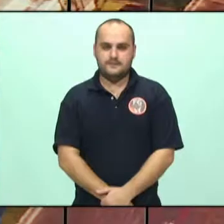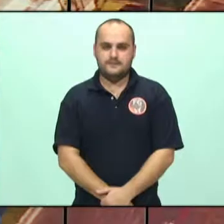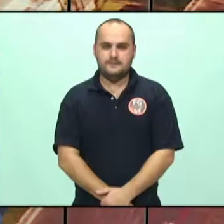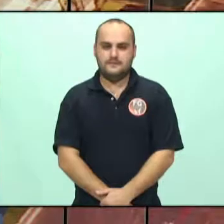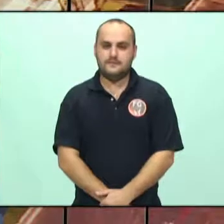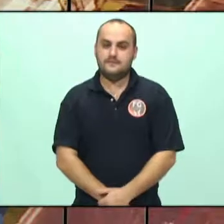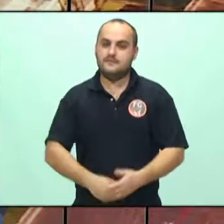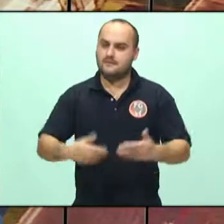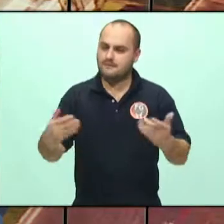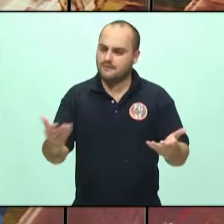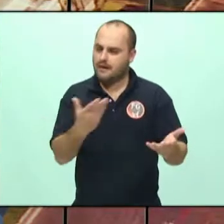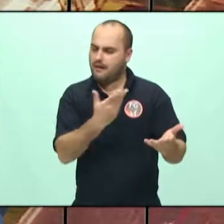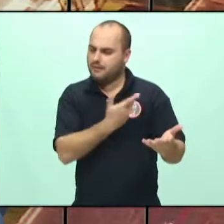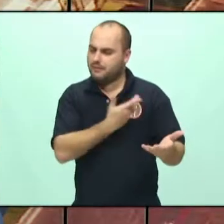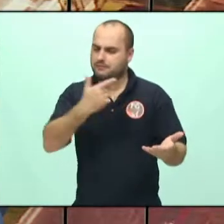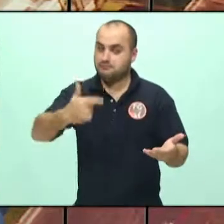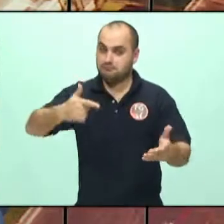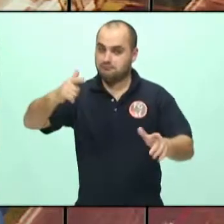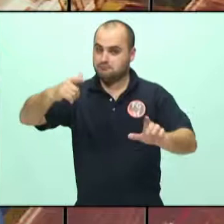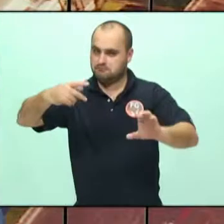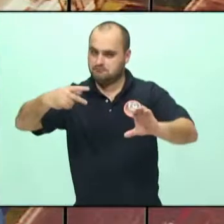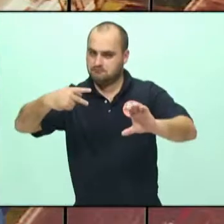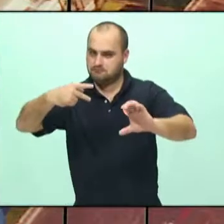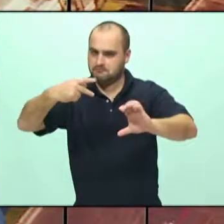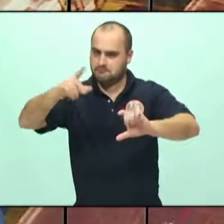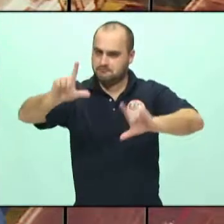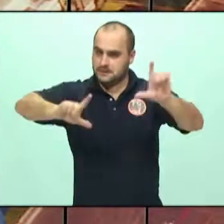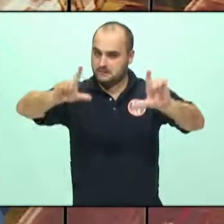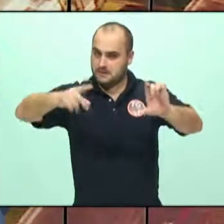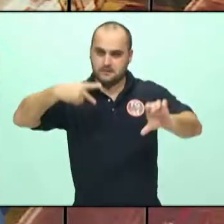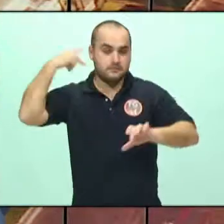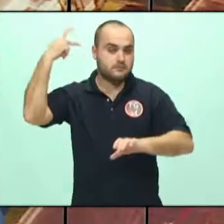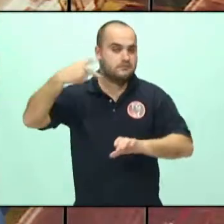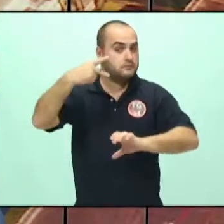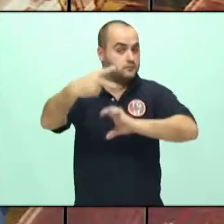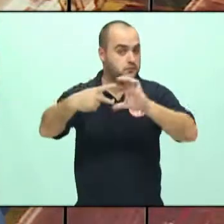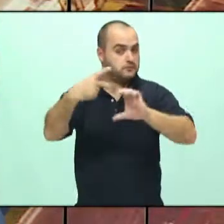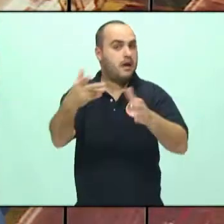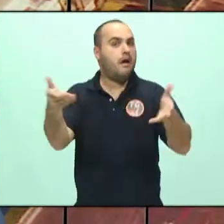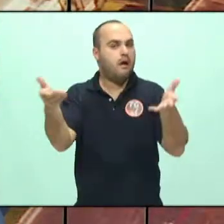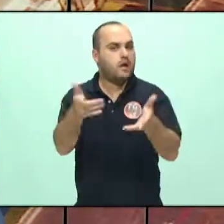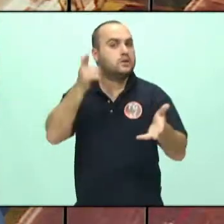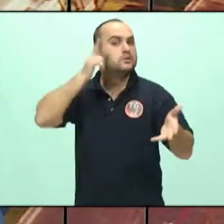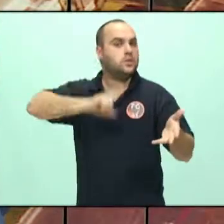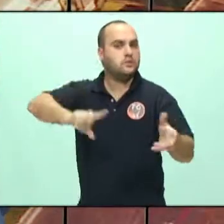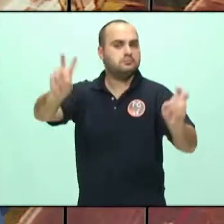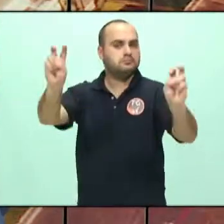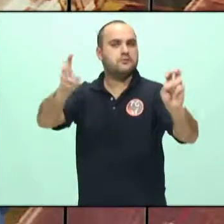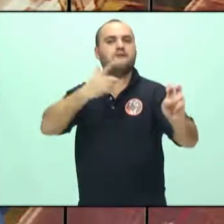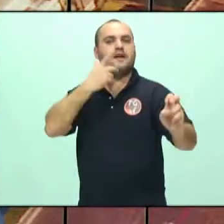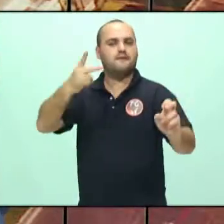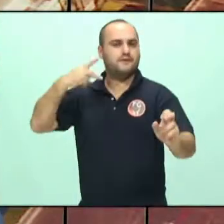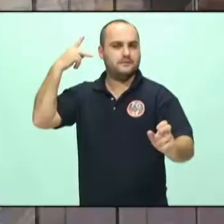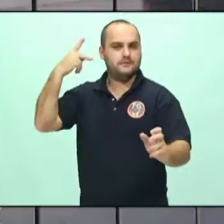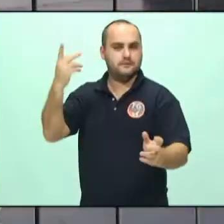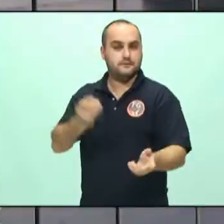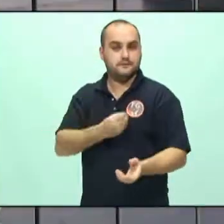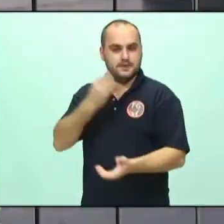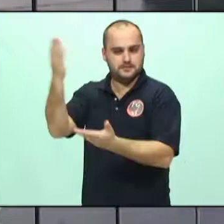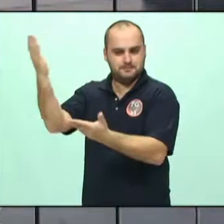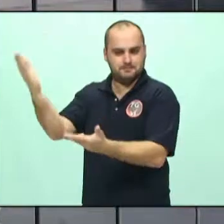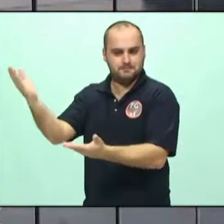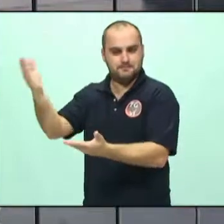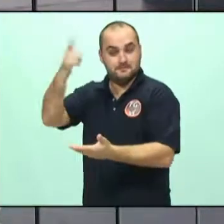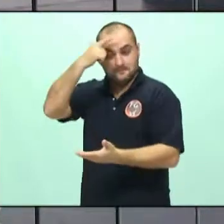Meus amigos da TV Câmara, estamos de volta com o programa Fala Vereador. Na edição de hoje, vereador Rubens Angioletti,